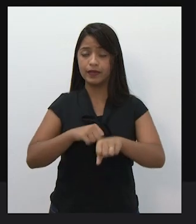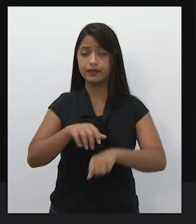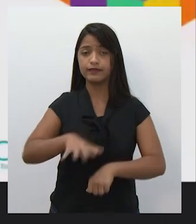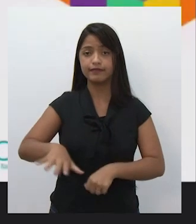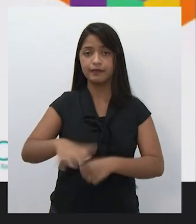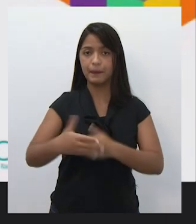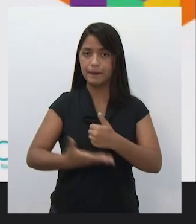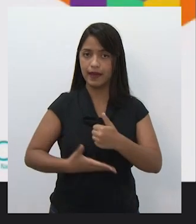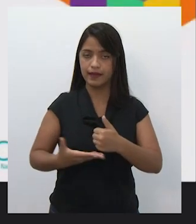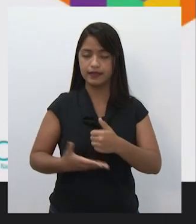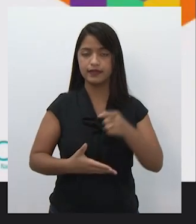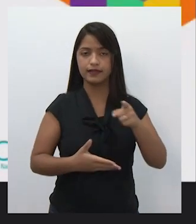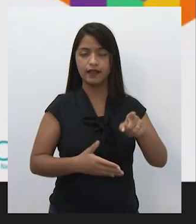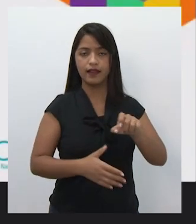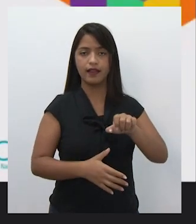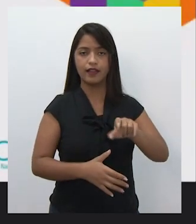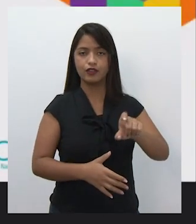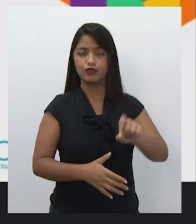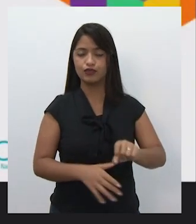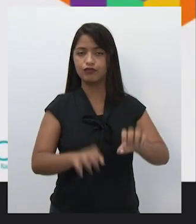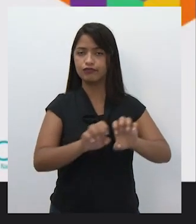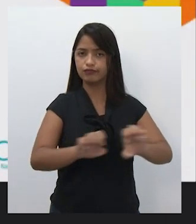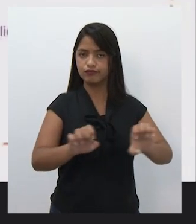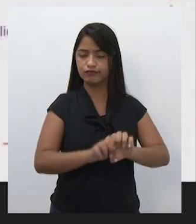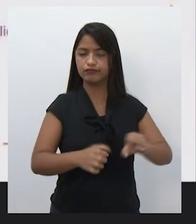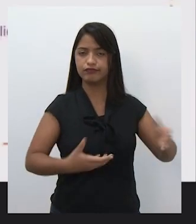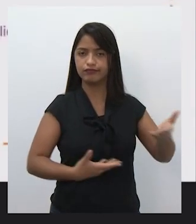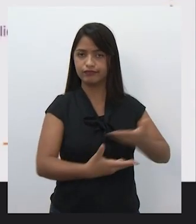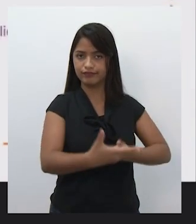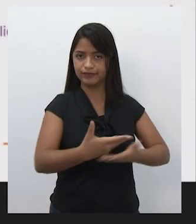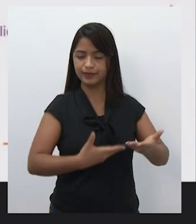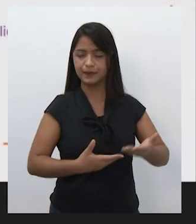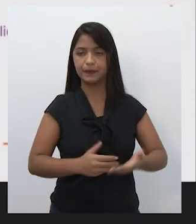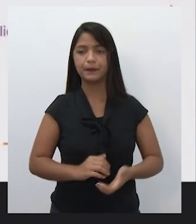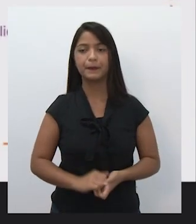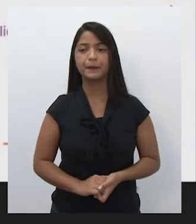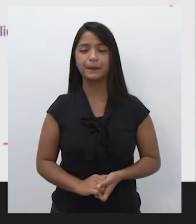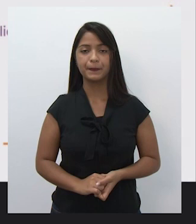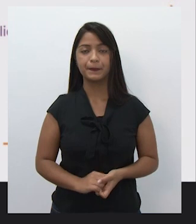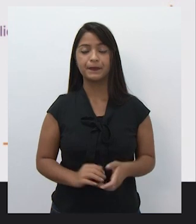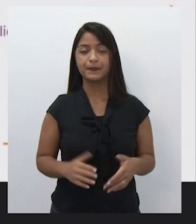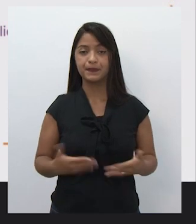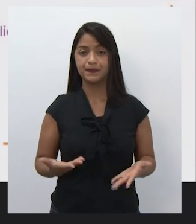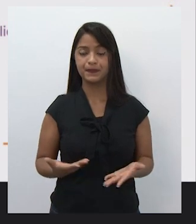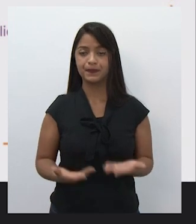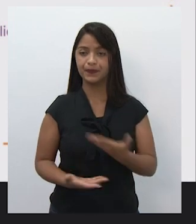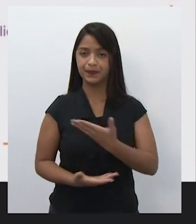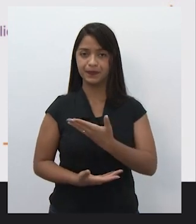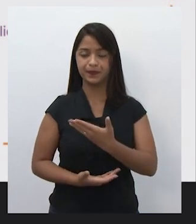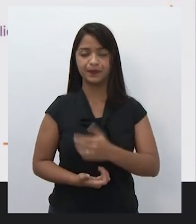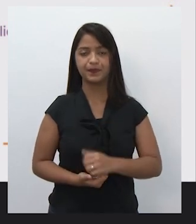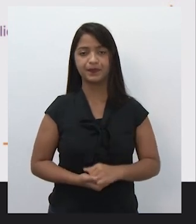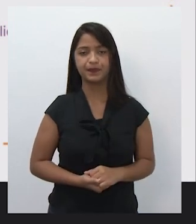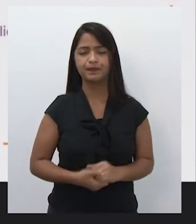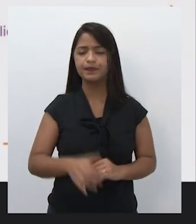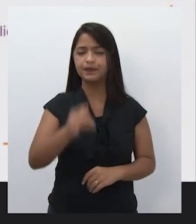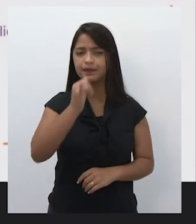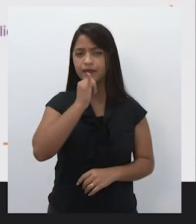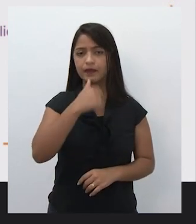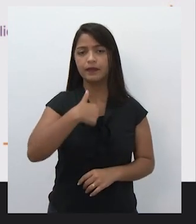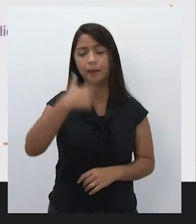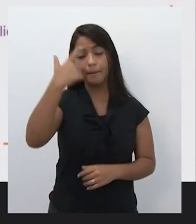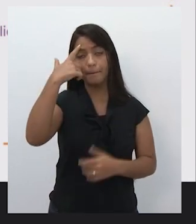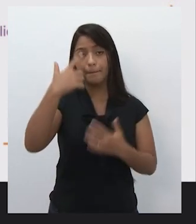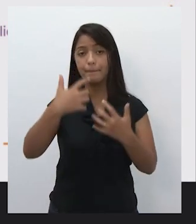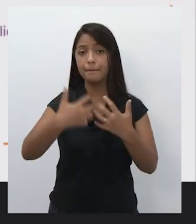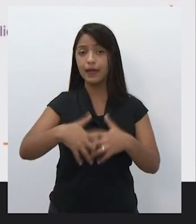eixos estruturantes. Então, Priscila, vi que você mexeu aí. Isso. Quando eu penso na